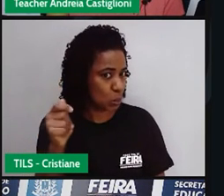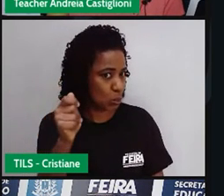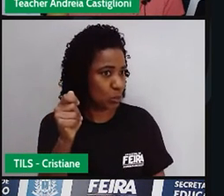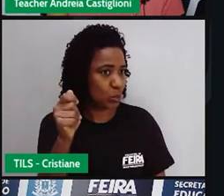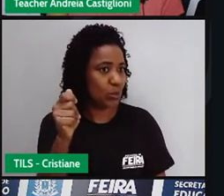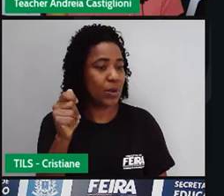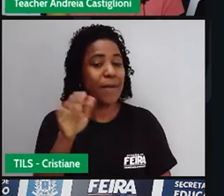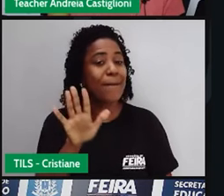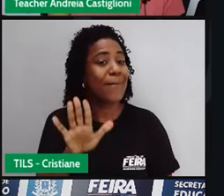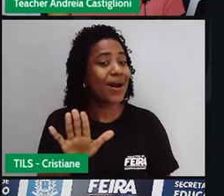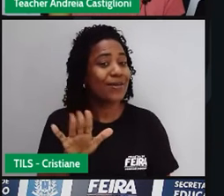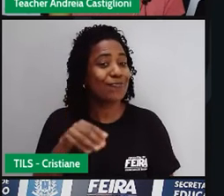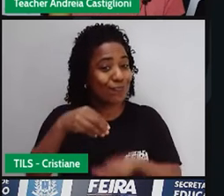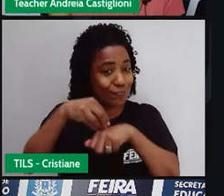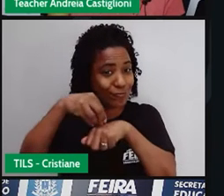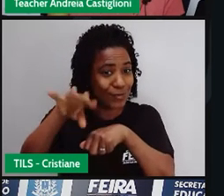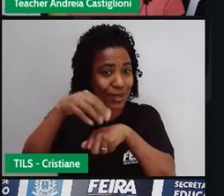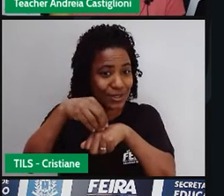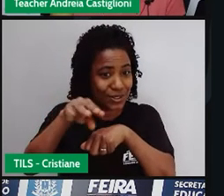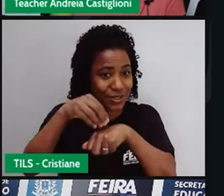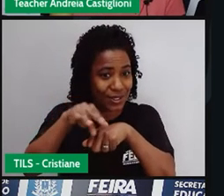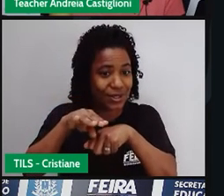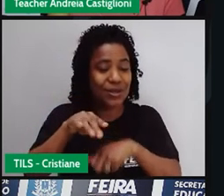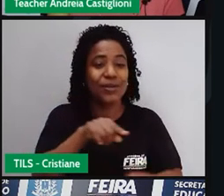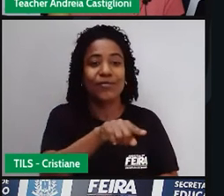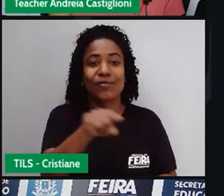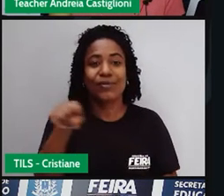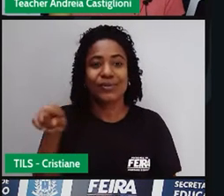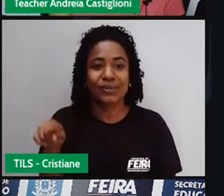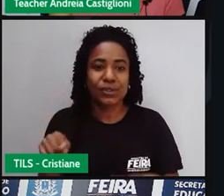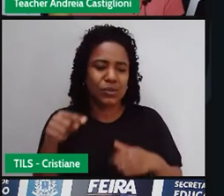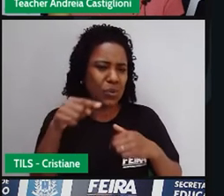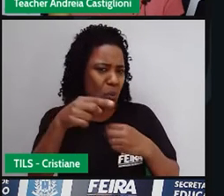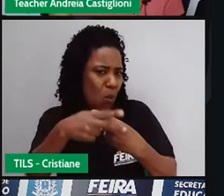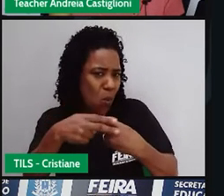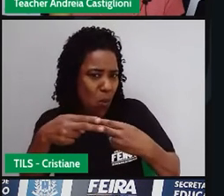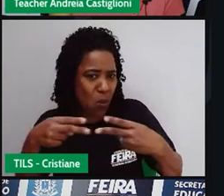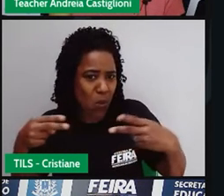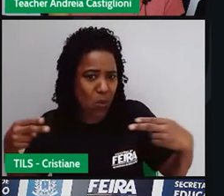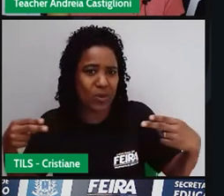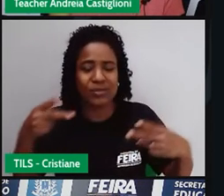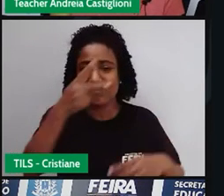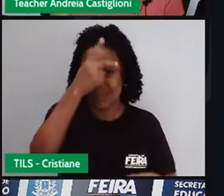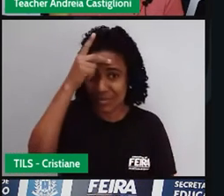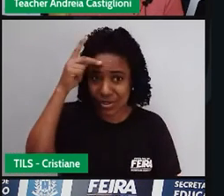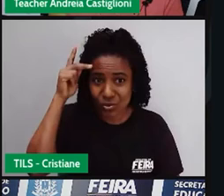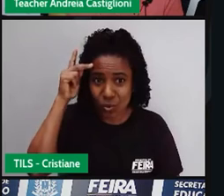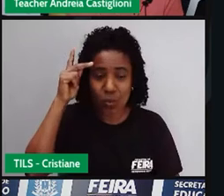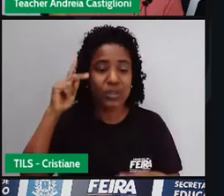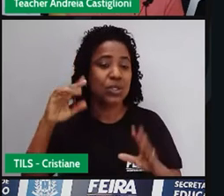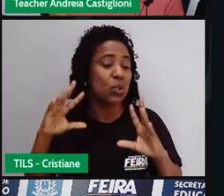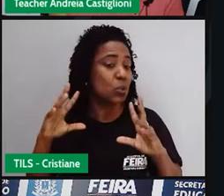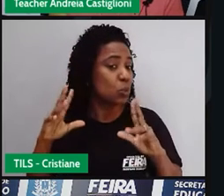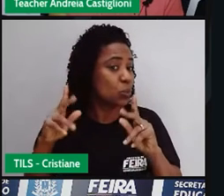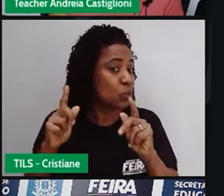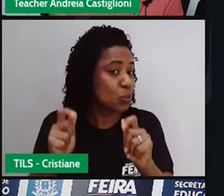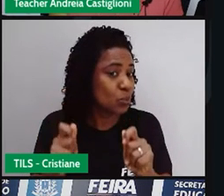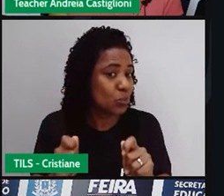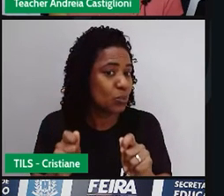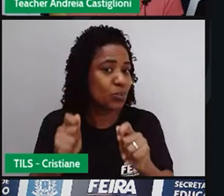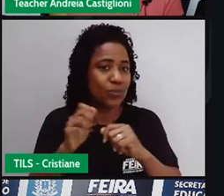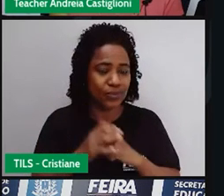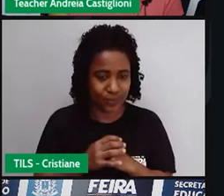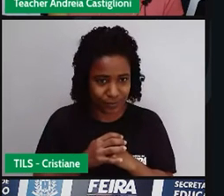adjetivos Ou seja aquele que vai qualifica os objetos as pessoas as coisas em geral Eles são